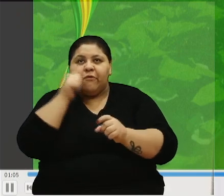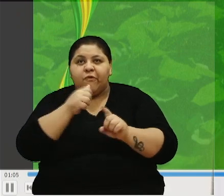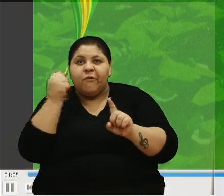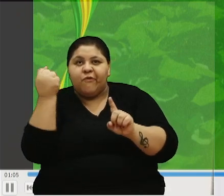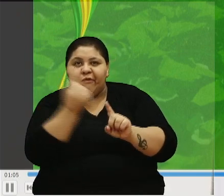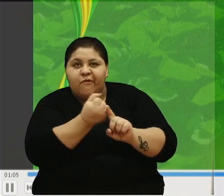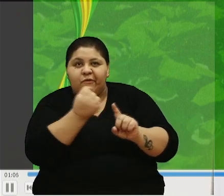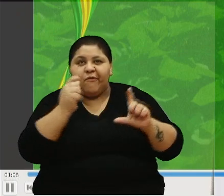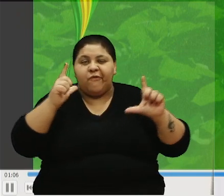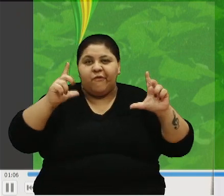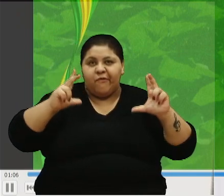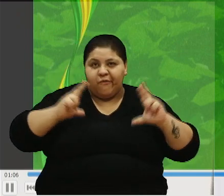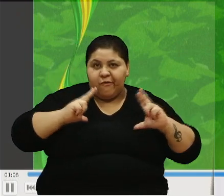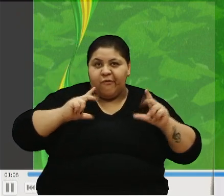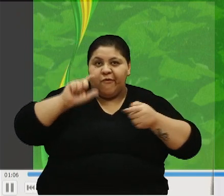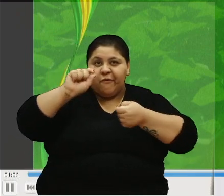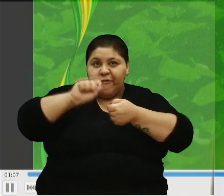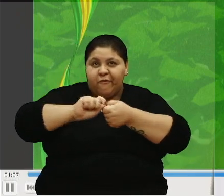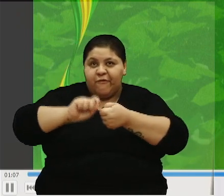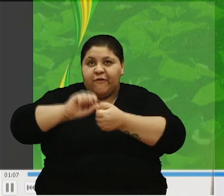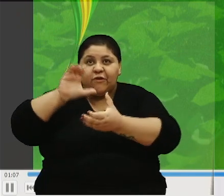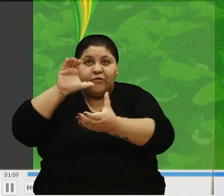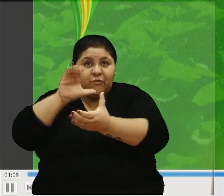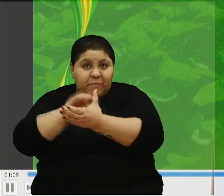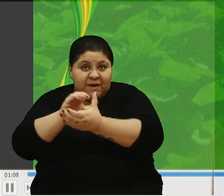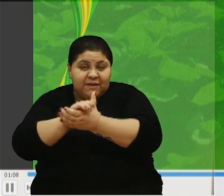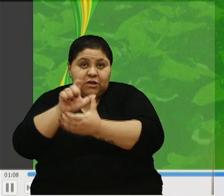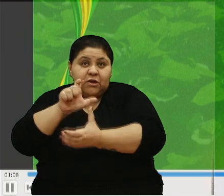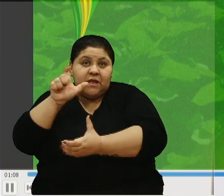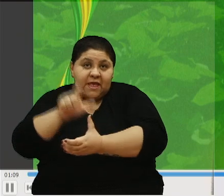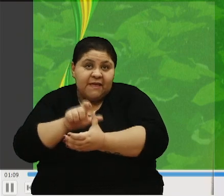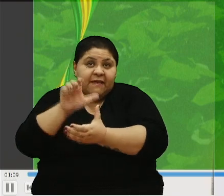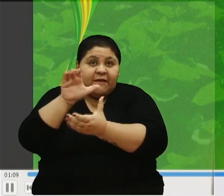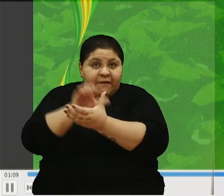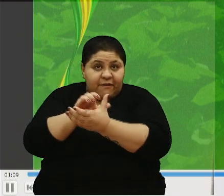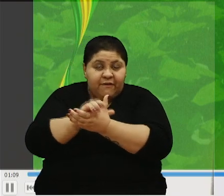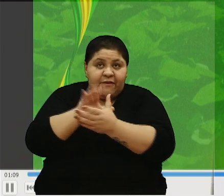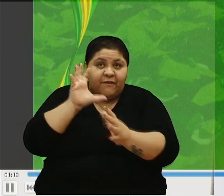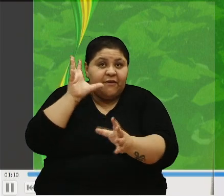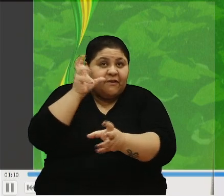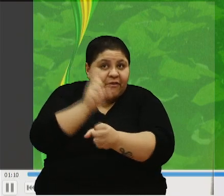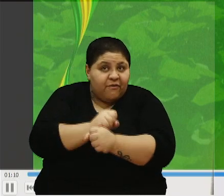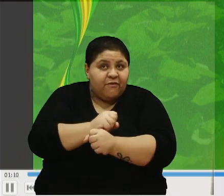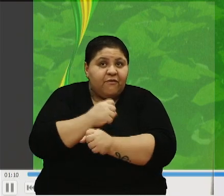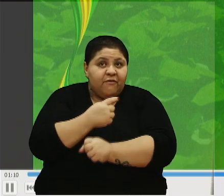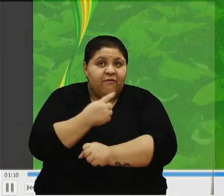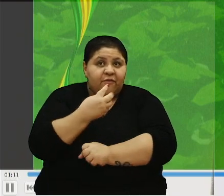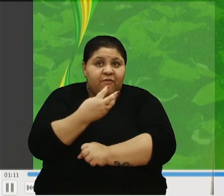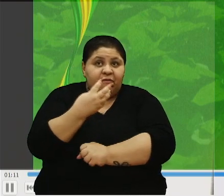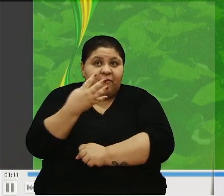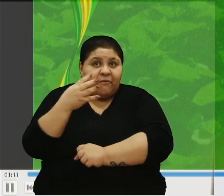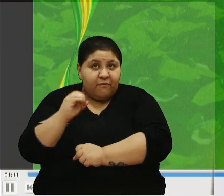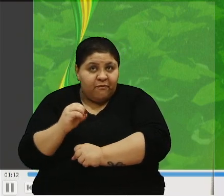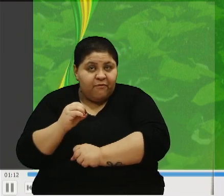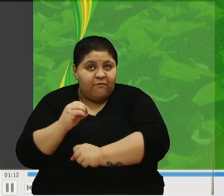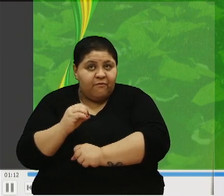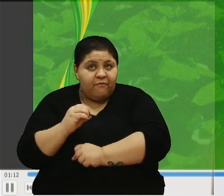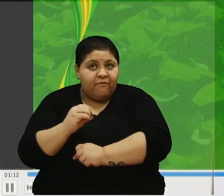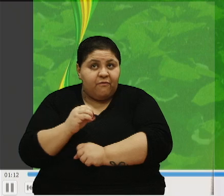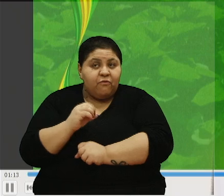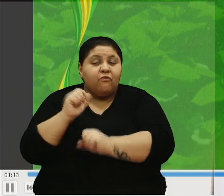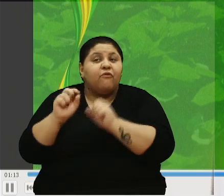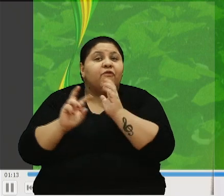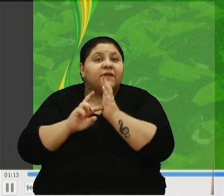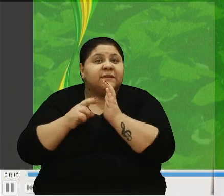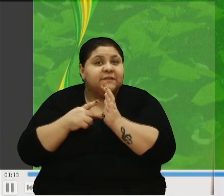íntimos, aqueles cometidos por parceiros ou ex-parceiros, somam cerca de 1.340. Ou seja,